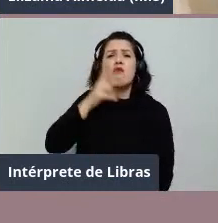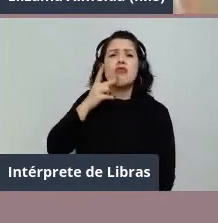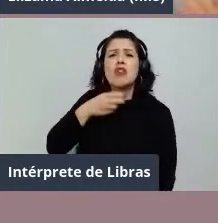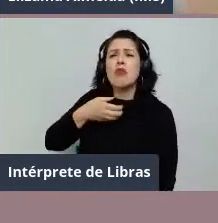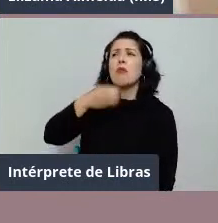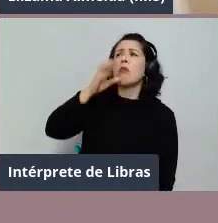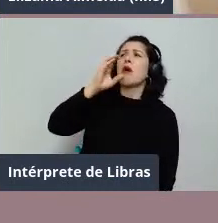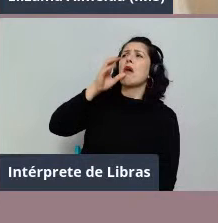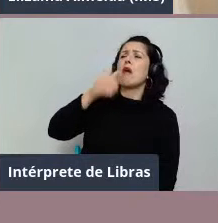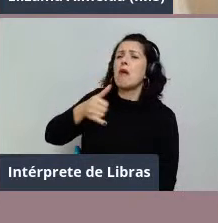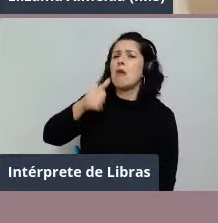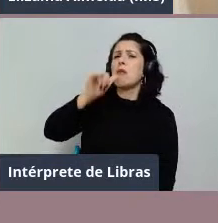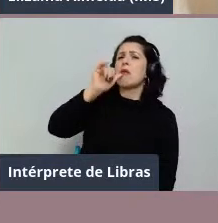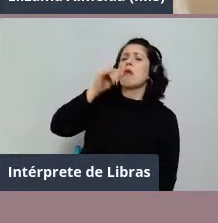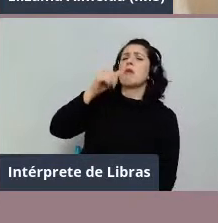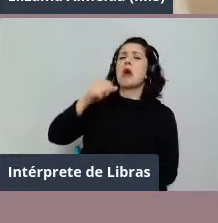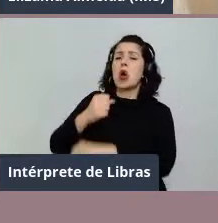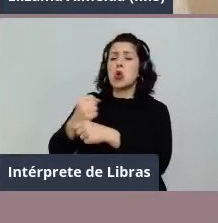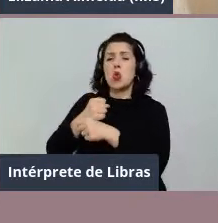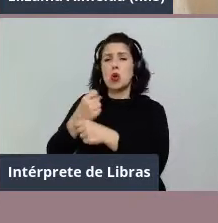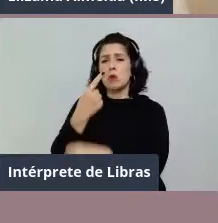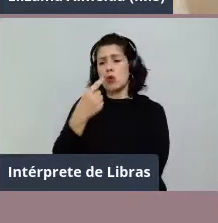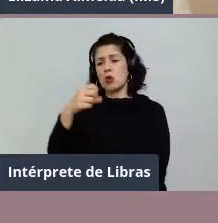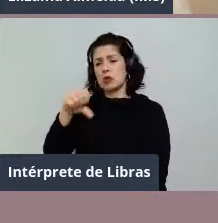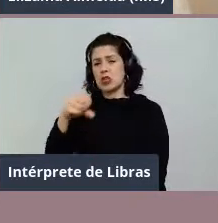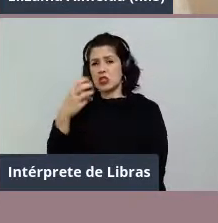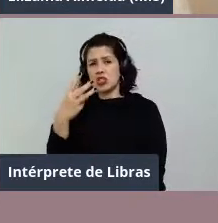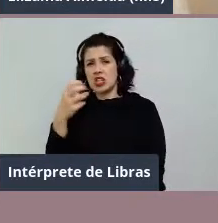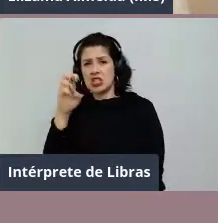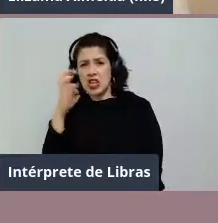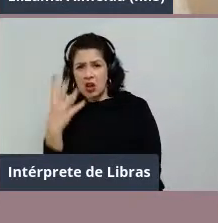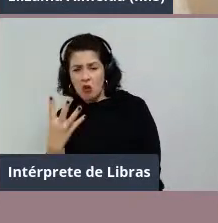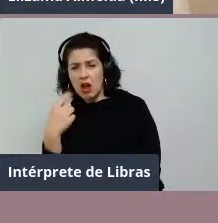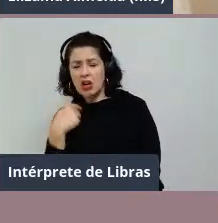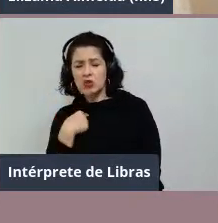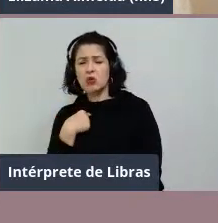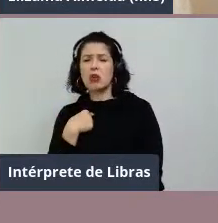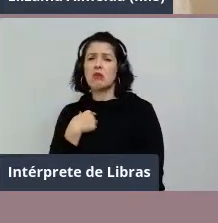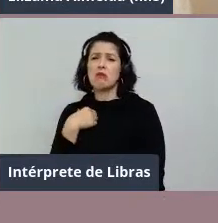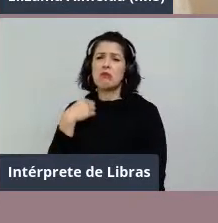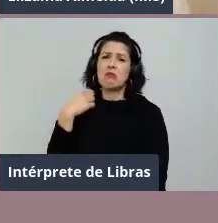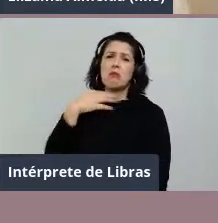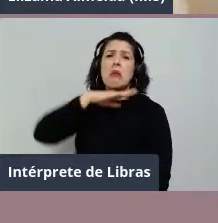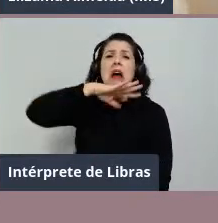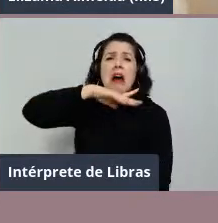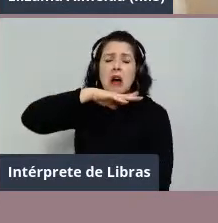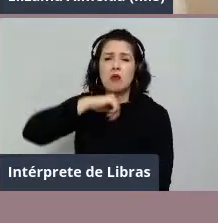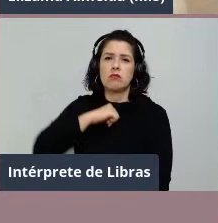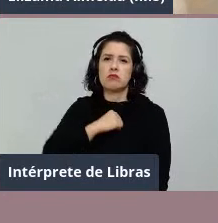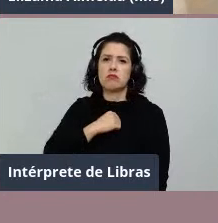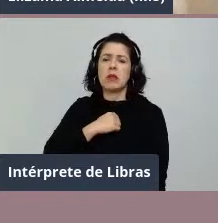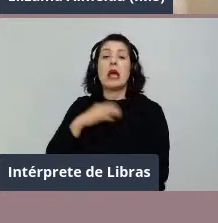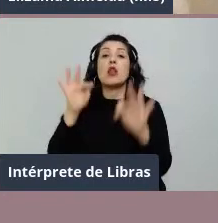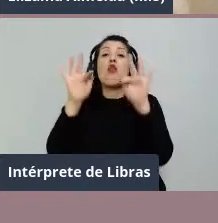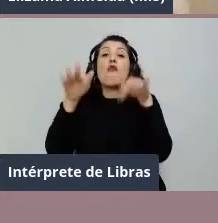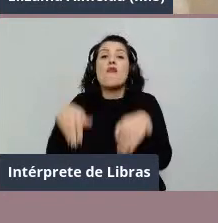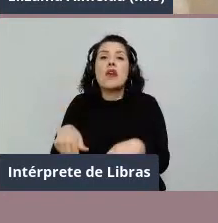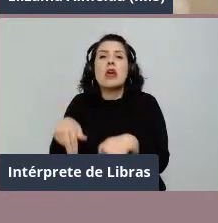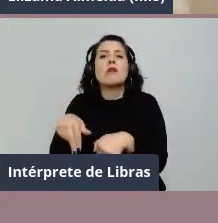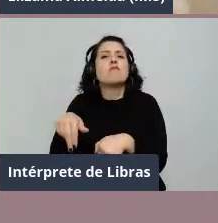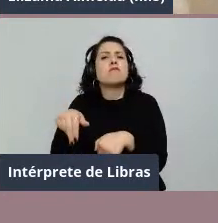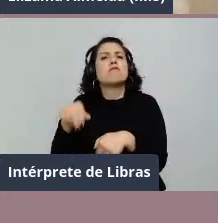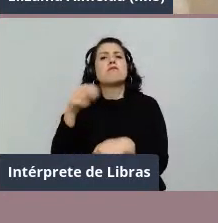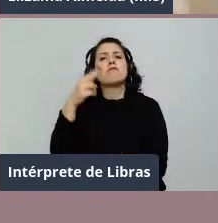um vinho do ano de 1934 e que está muito mal. E no final da carta, ele